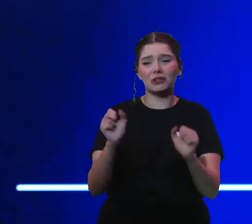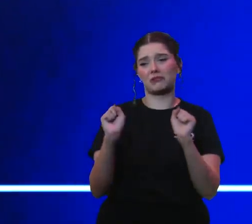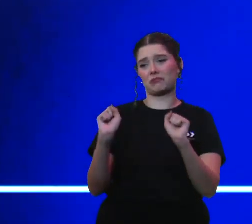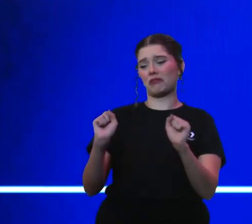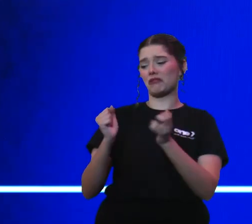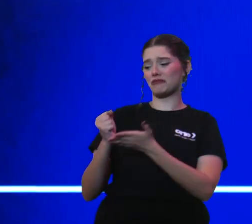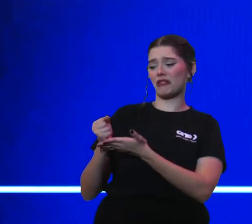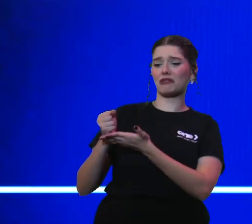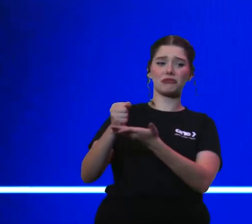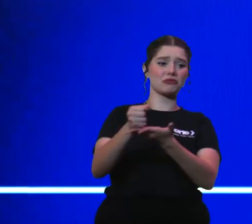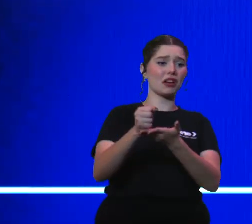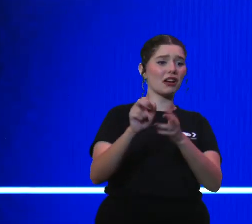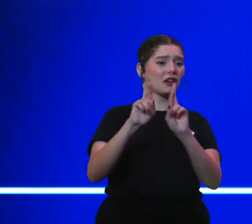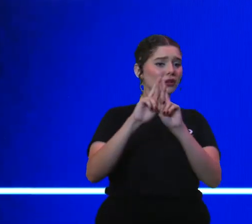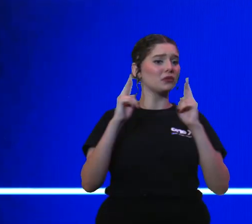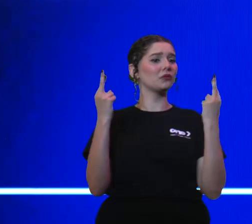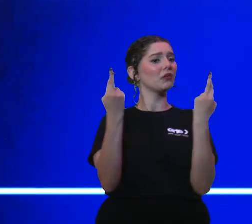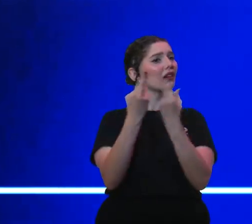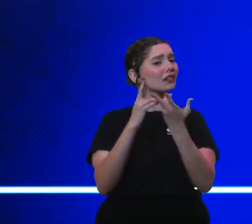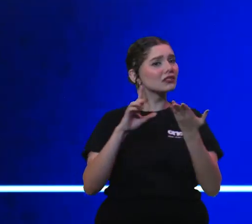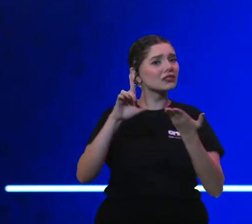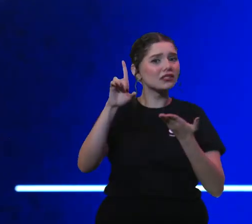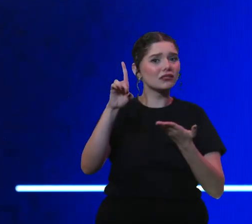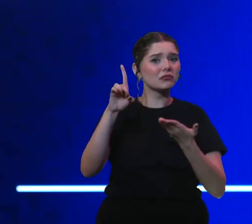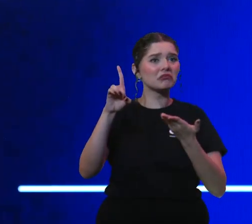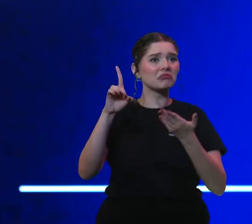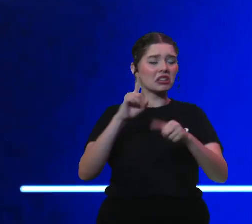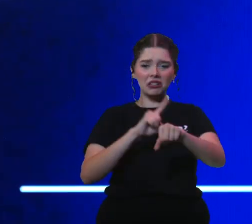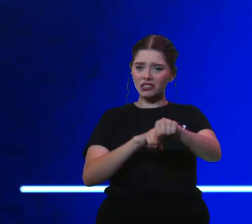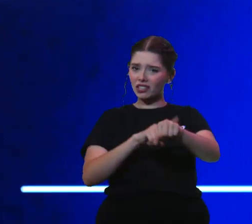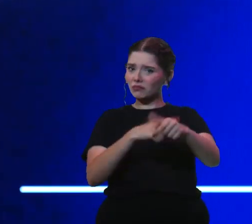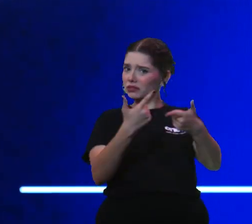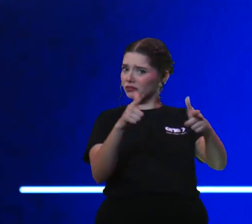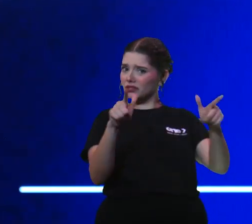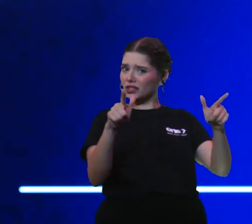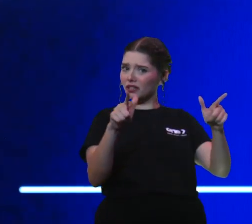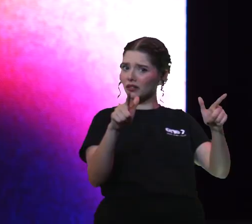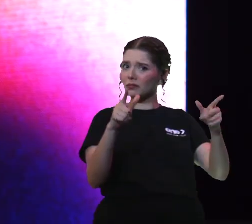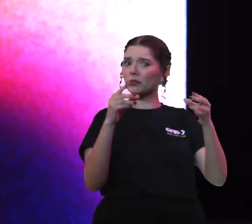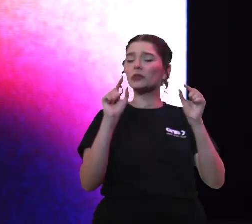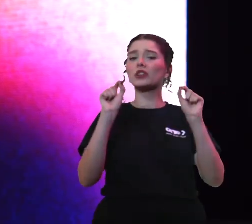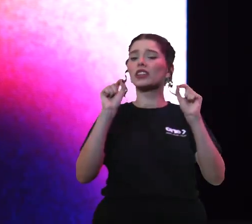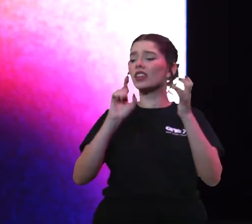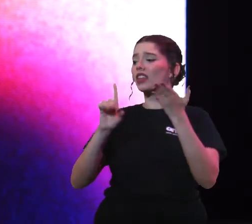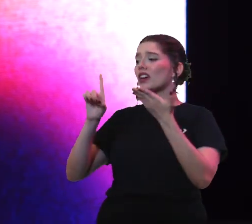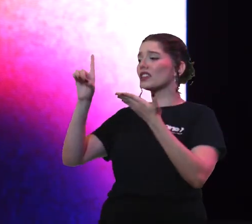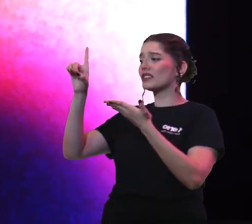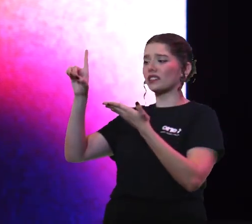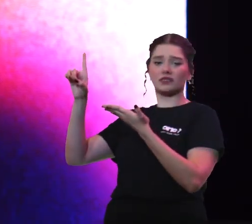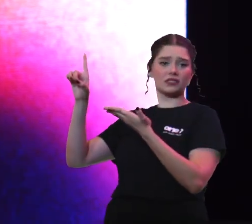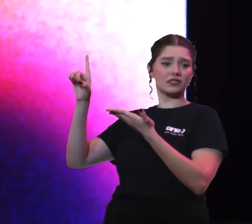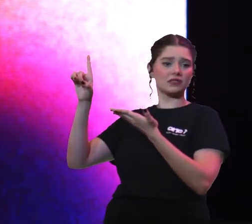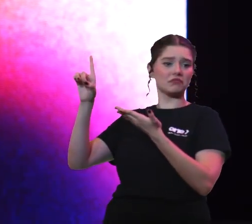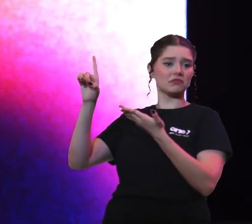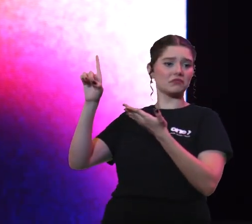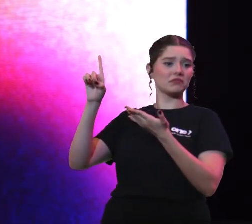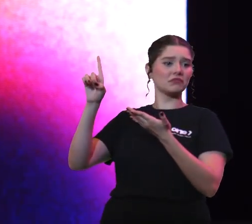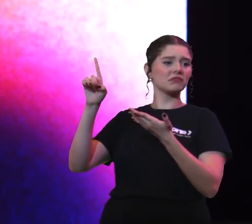vou casar. E você nunca tem tempo para aquilo que é eterno. Você está entendendo o que eu estou